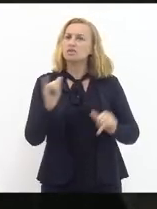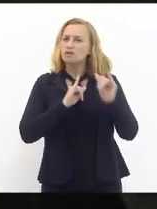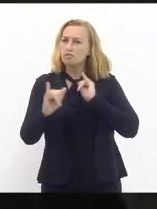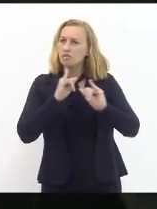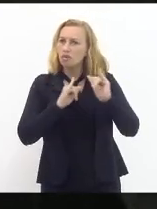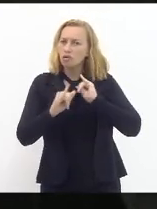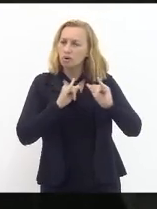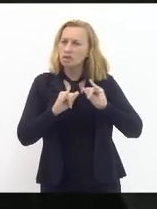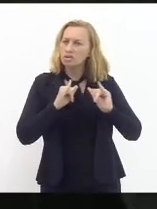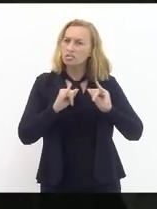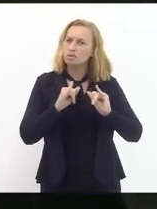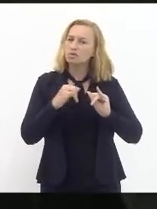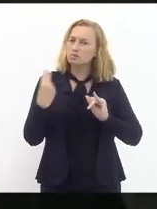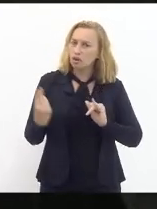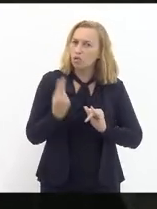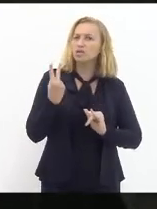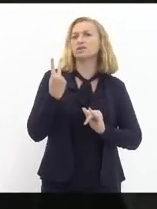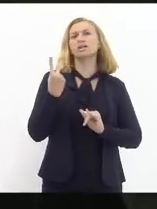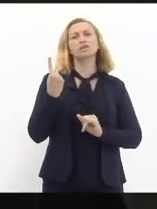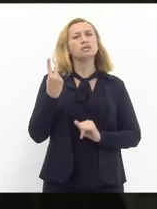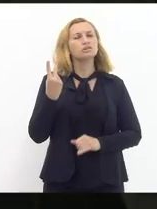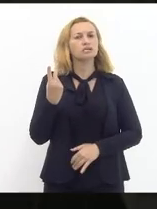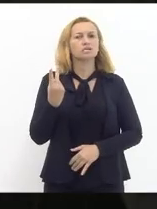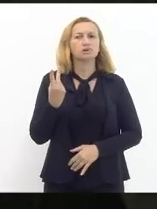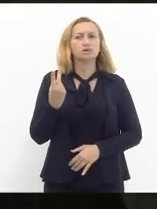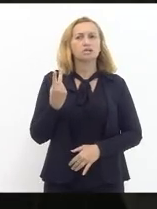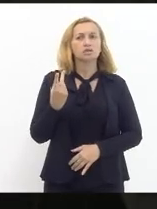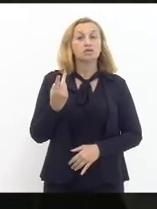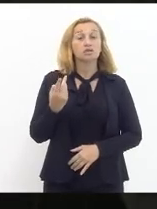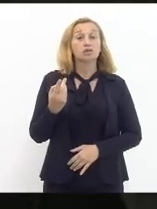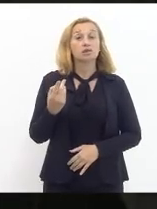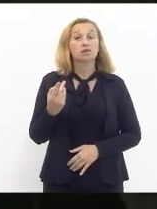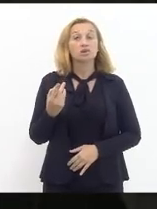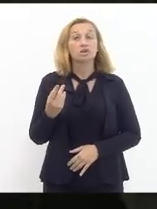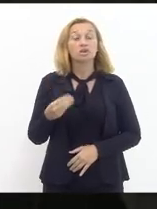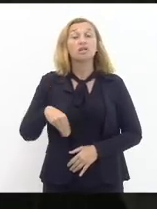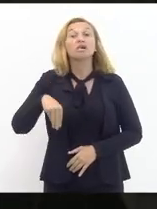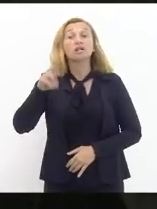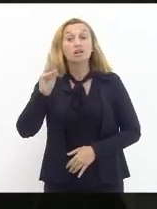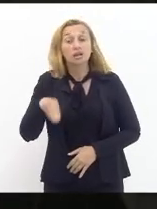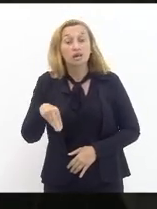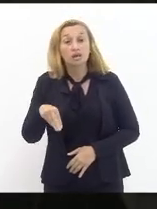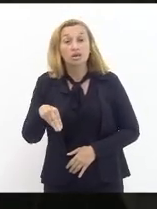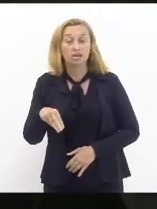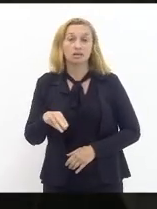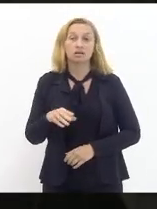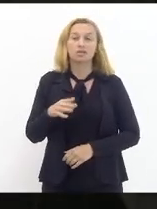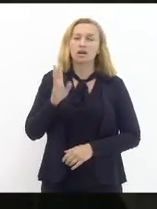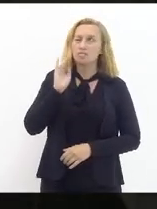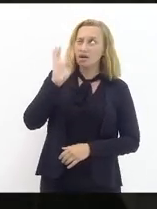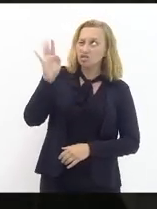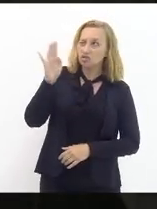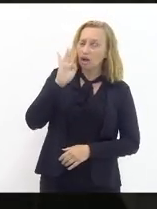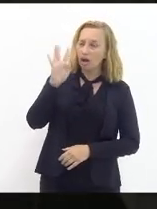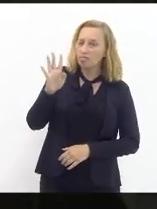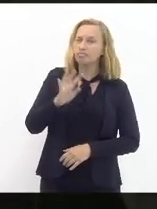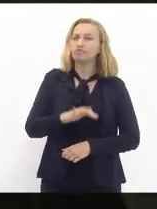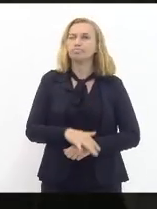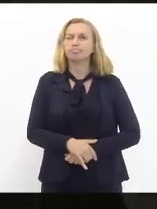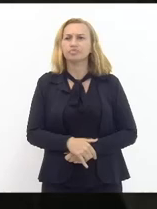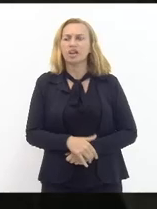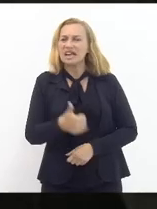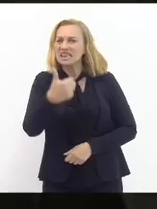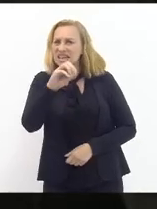informação privilegiada. E aquele que adquiriu, imaginemos,